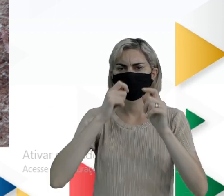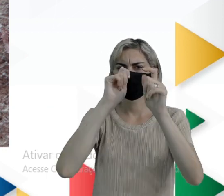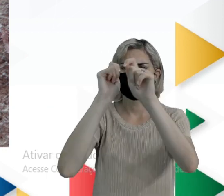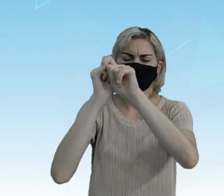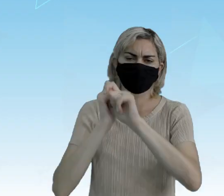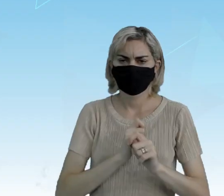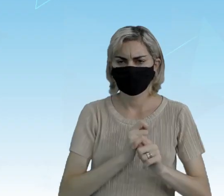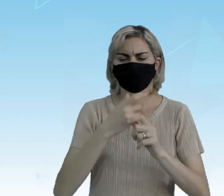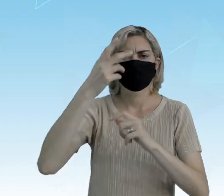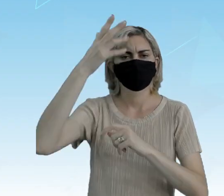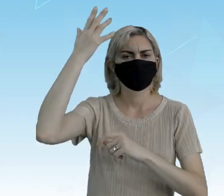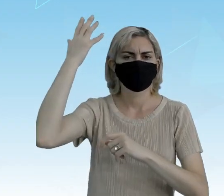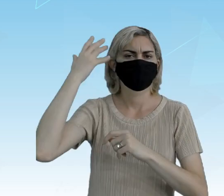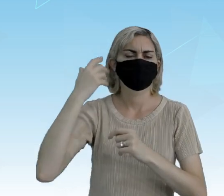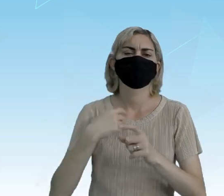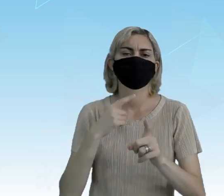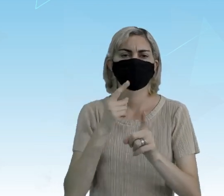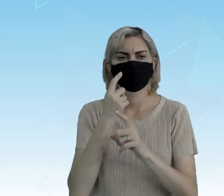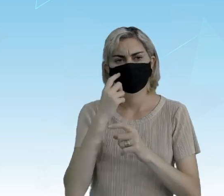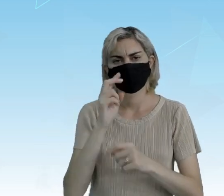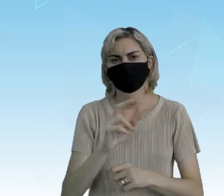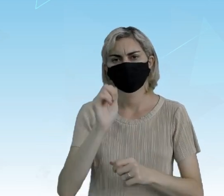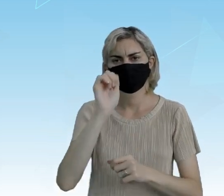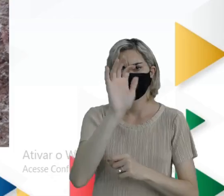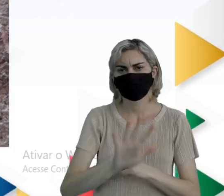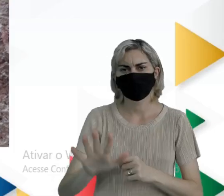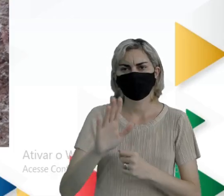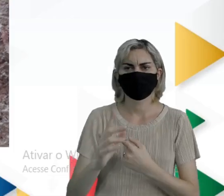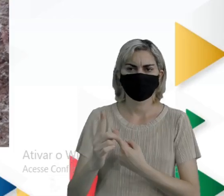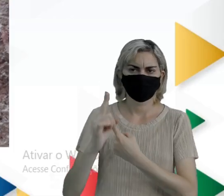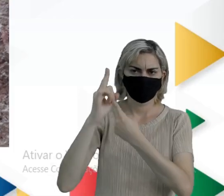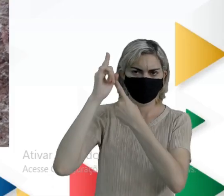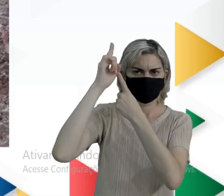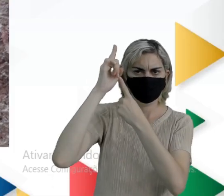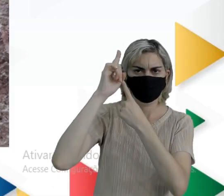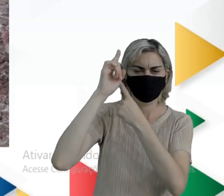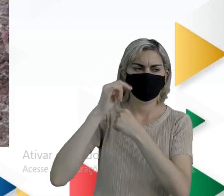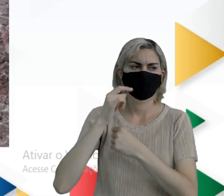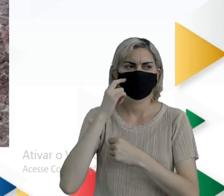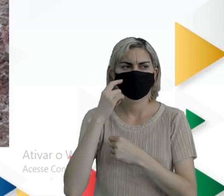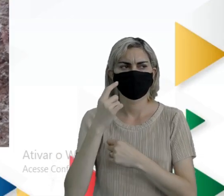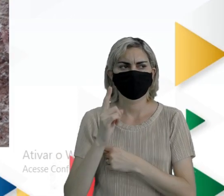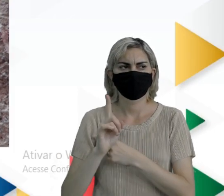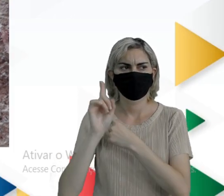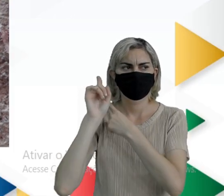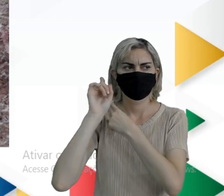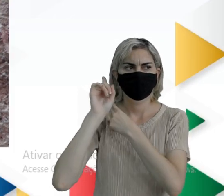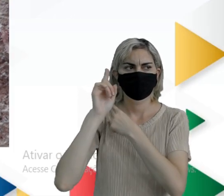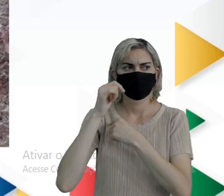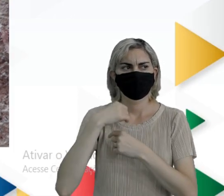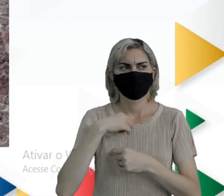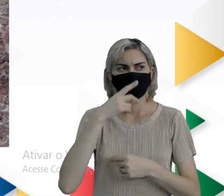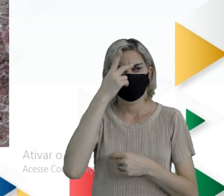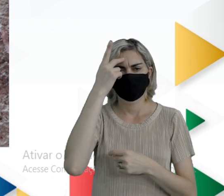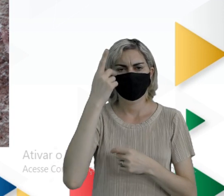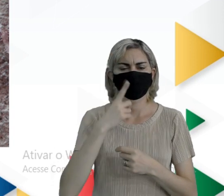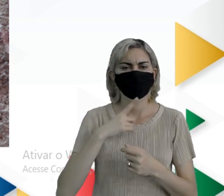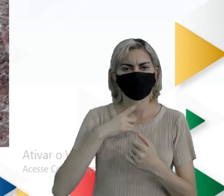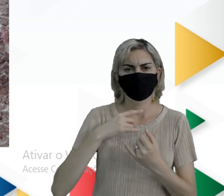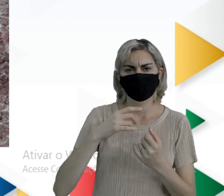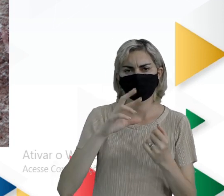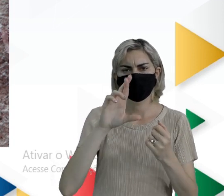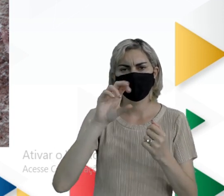arqueológicas. Então, ó, se vocês observarem essa imagem, tem três pessoas como se elas estivessem rodando, girando.